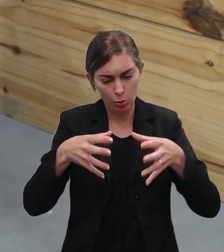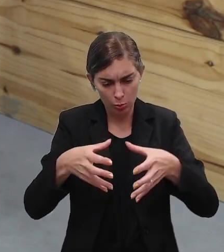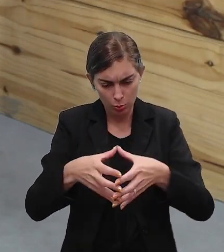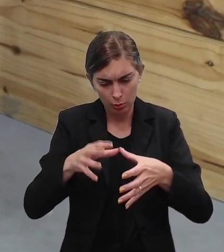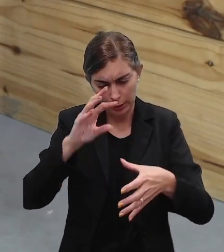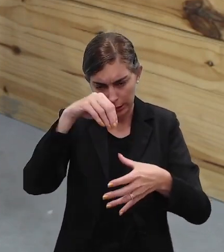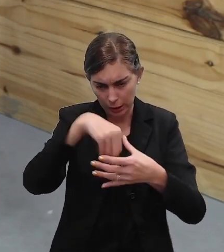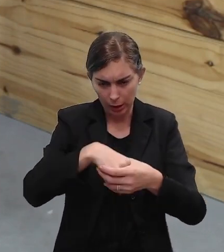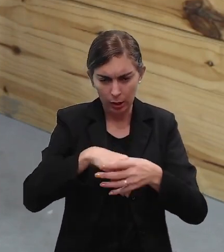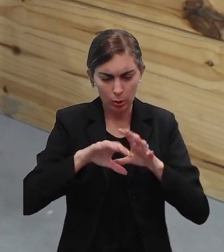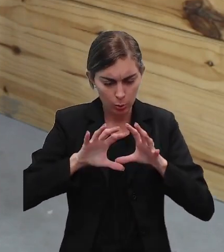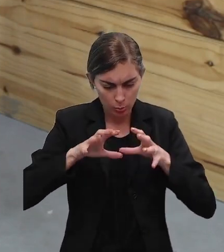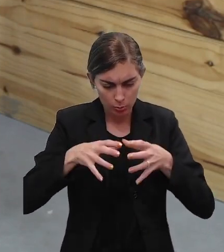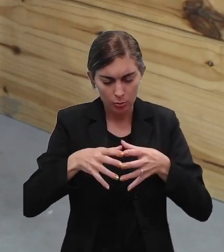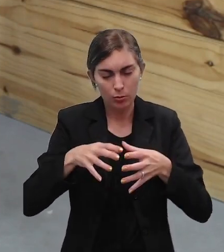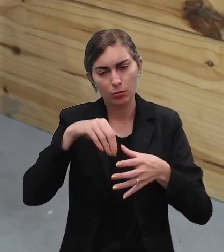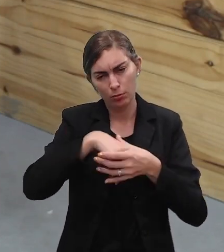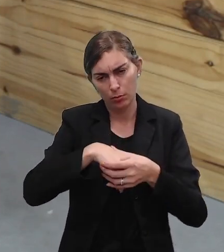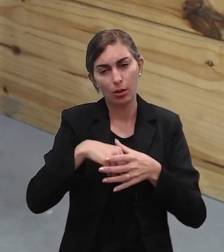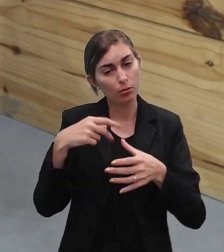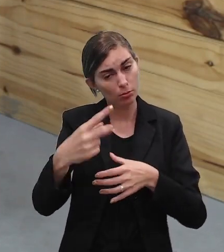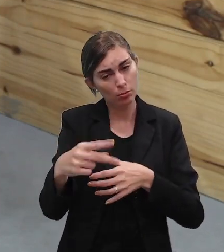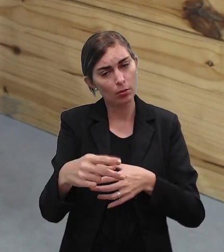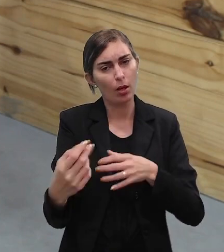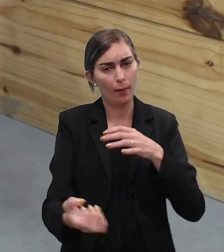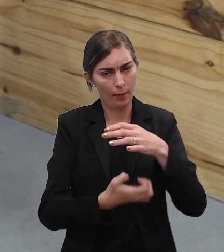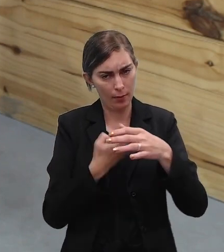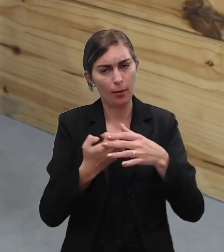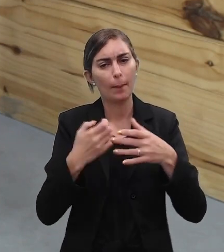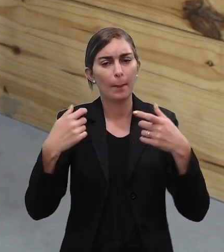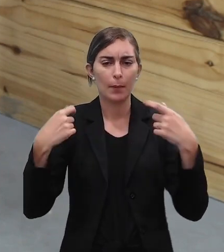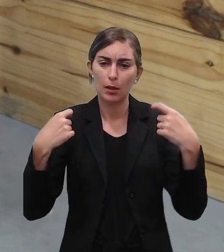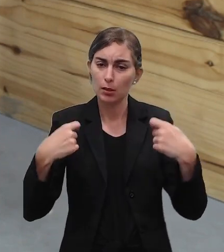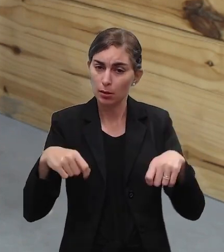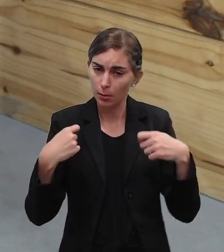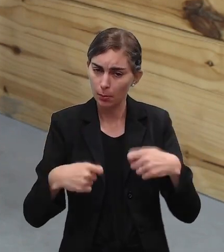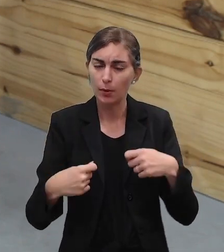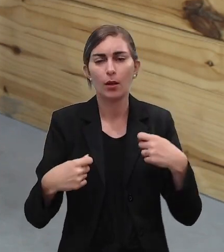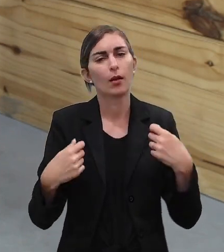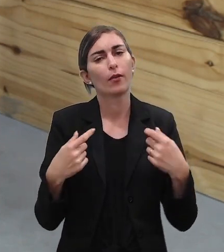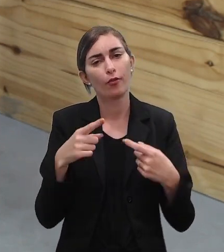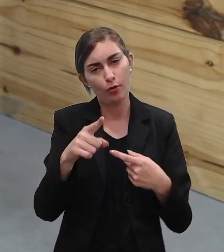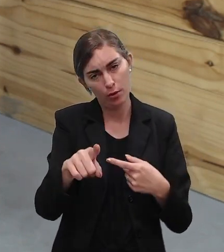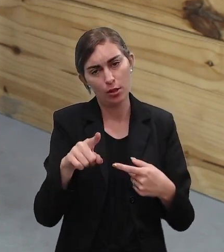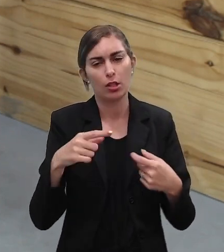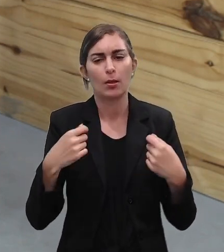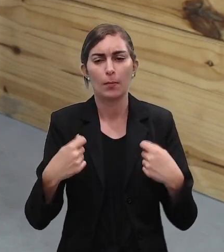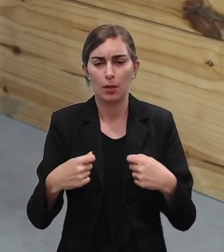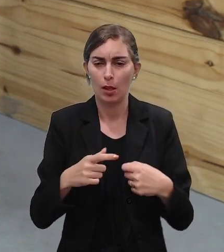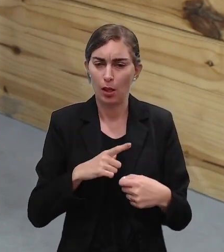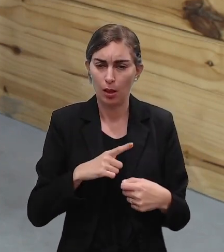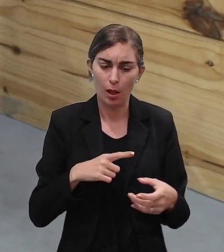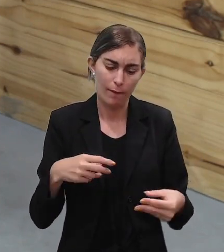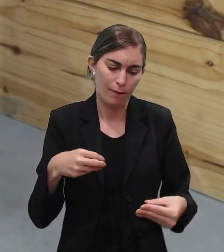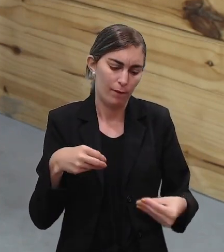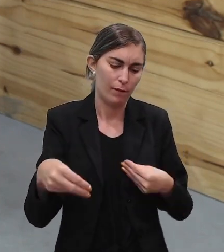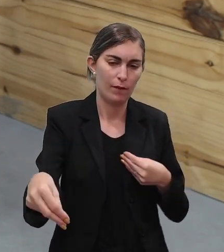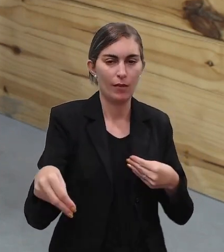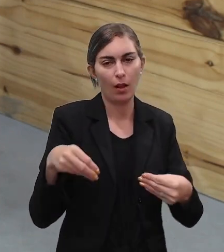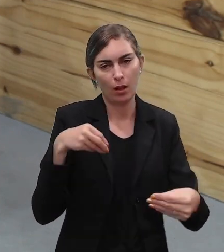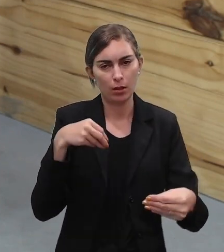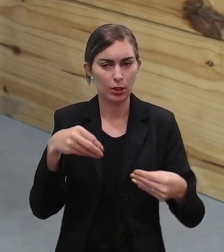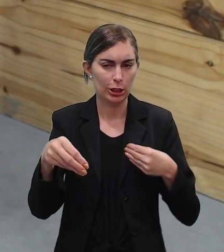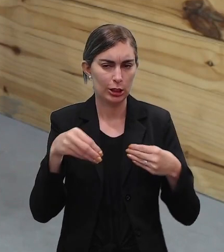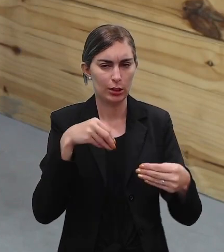englobar, né, dentro daquilo que a empresa precisa. Para isso, você vai ter que ter flexibilidade, que é uma palavra que a